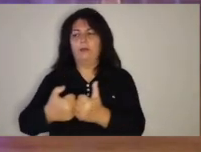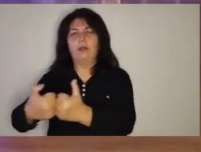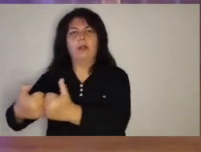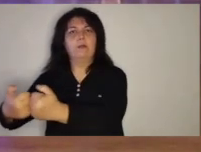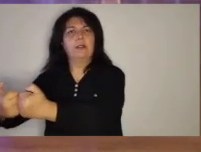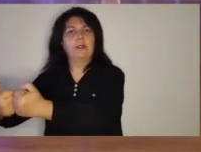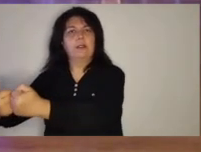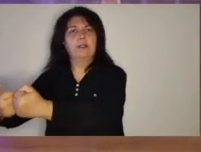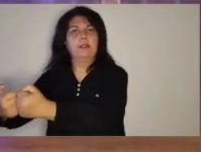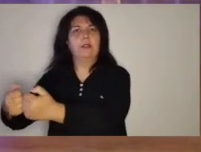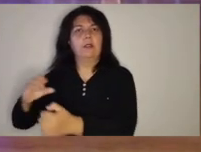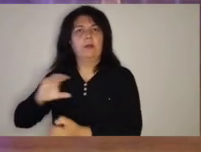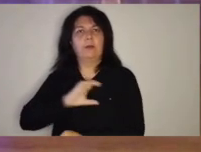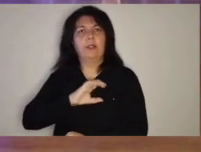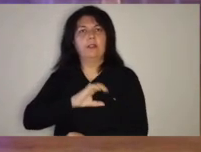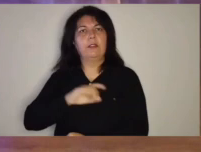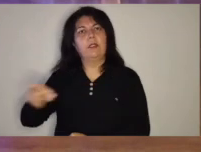deles.